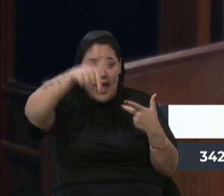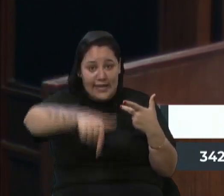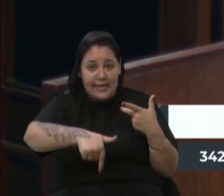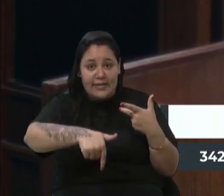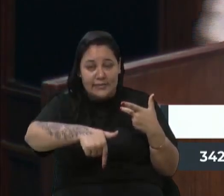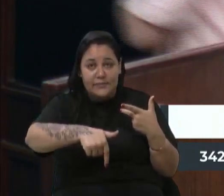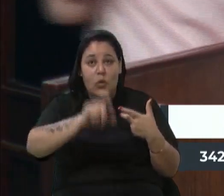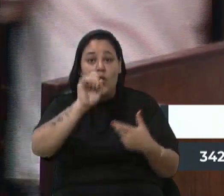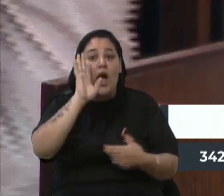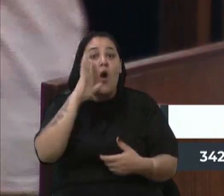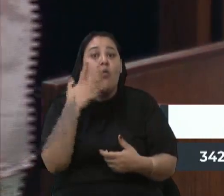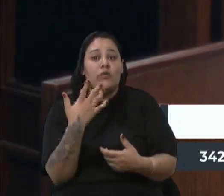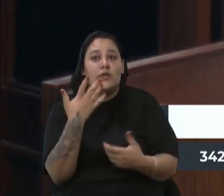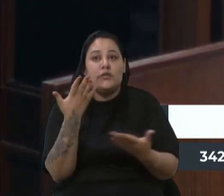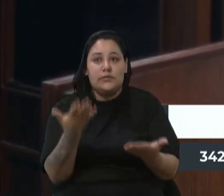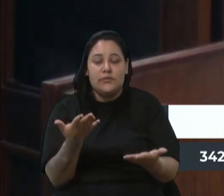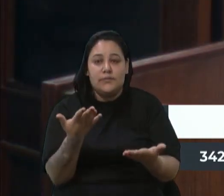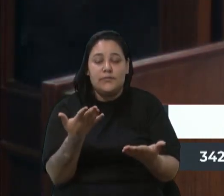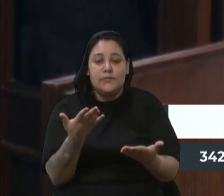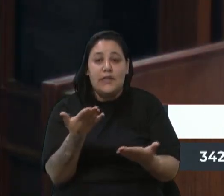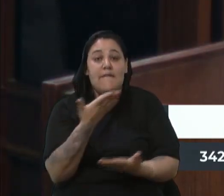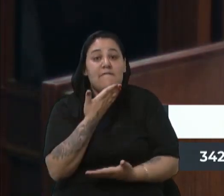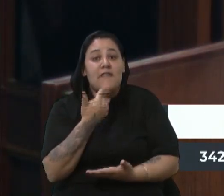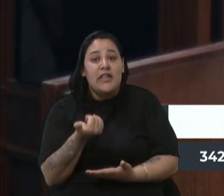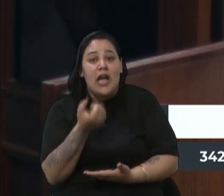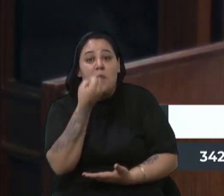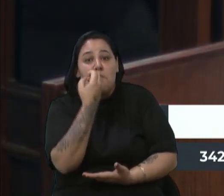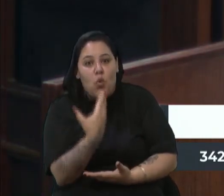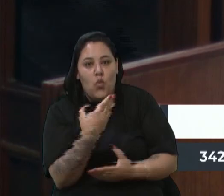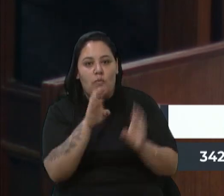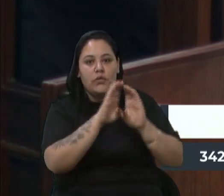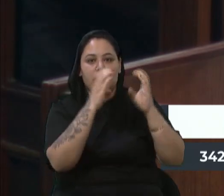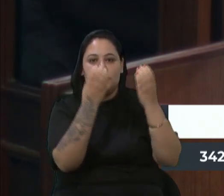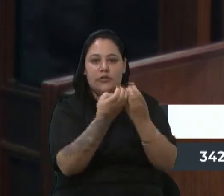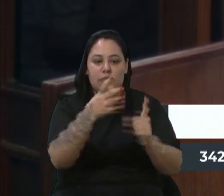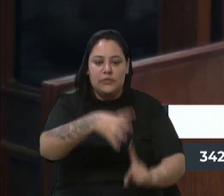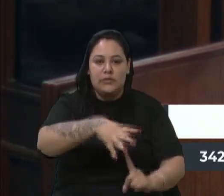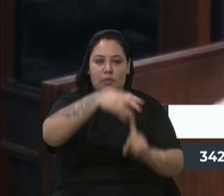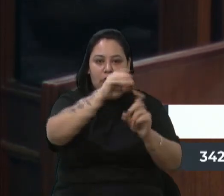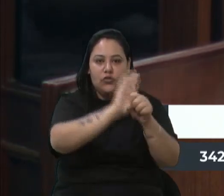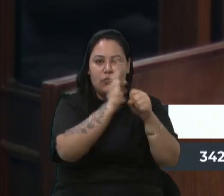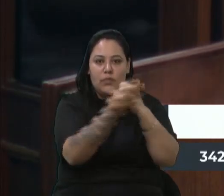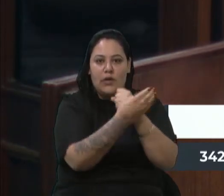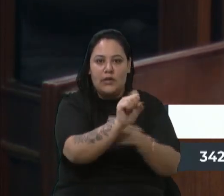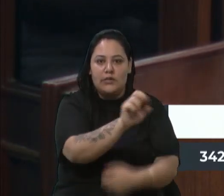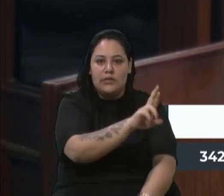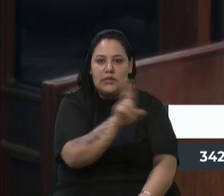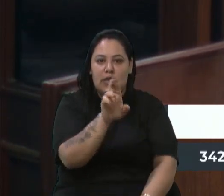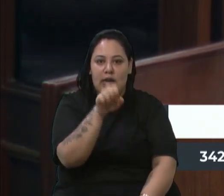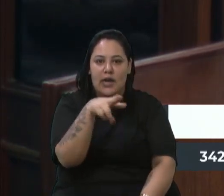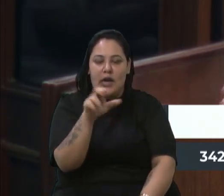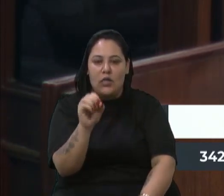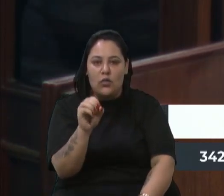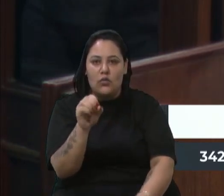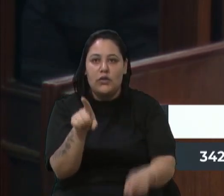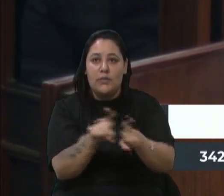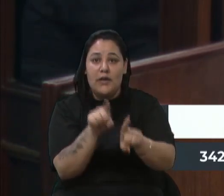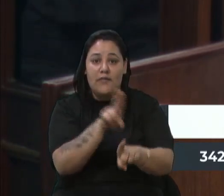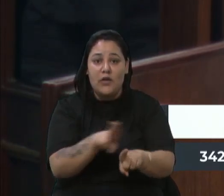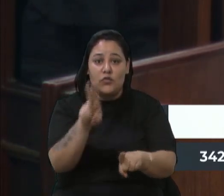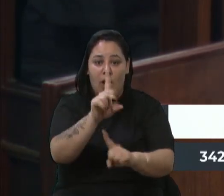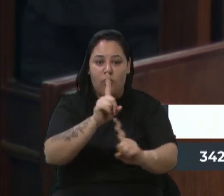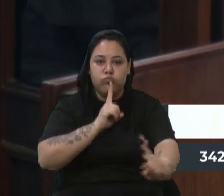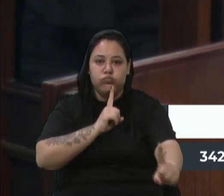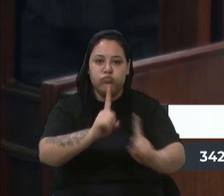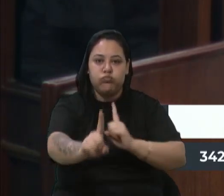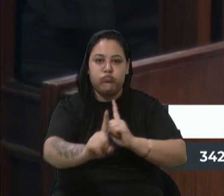está acontecendo, este benefício à comunidade, principalmente serrana, né, que vai ocupar essas vias, né,